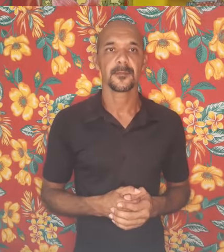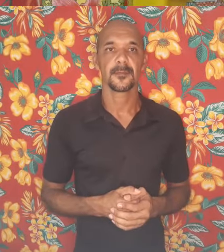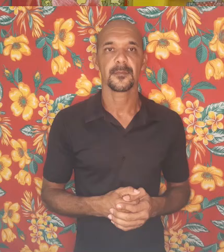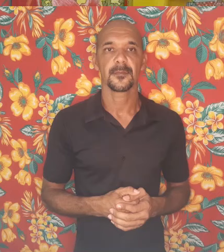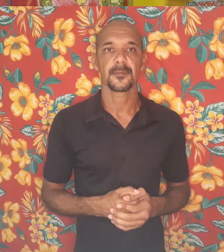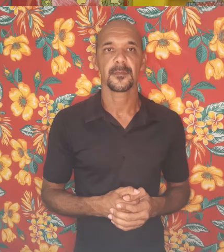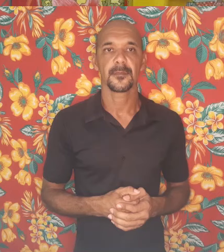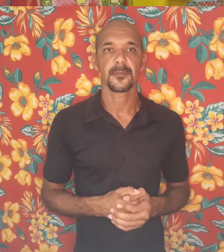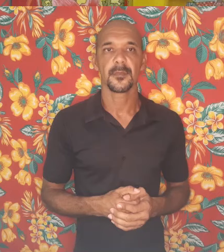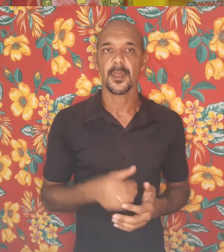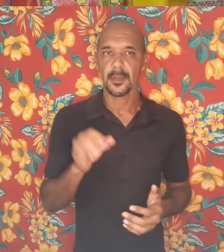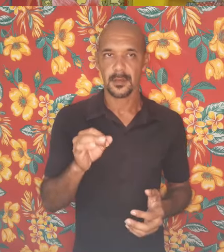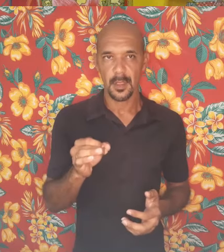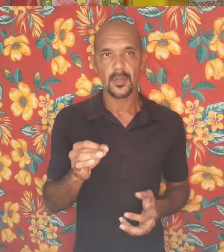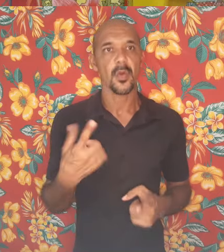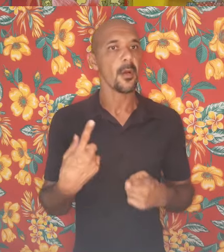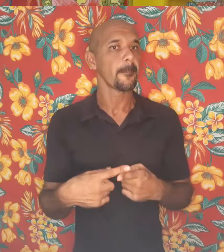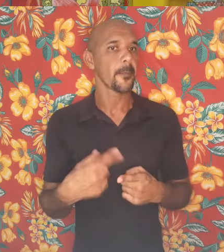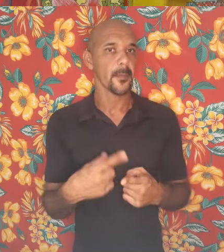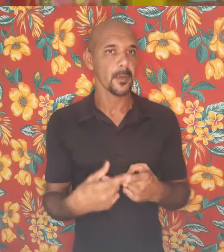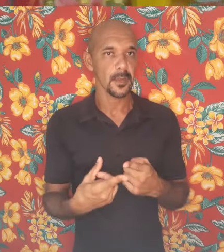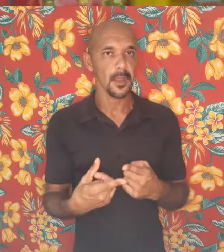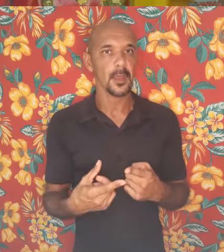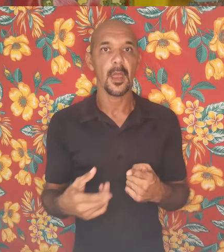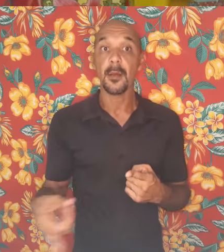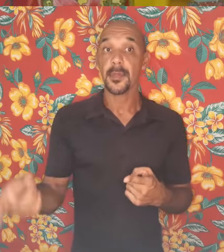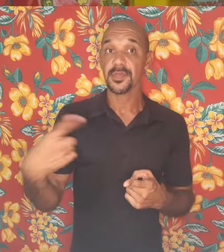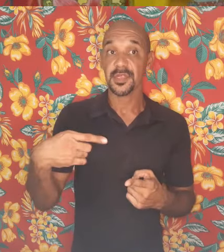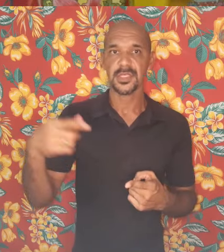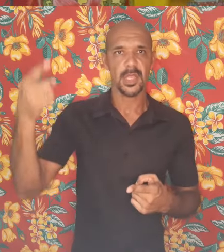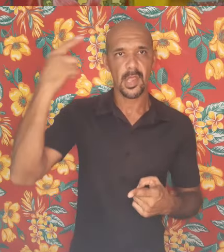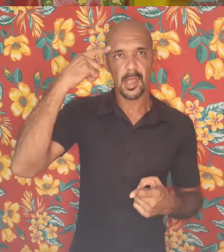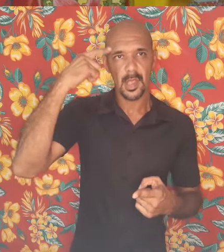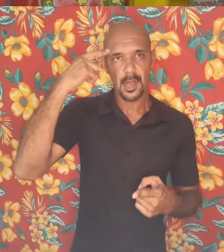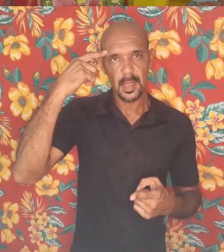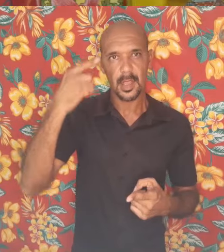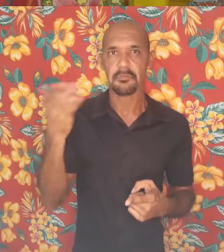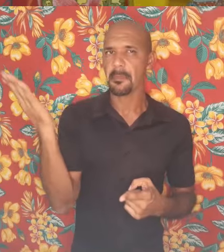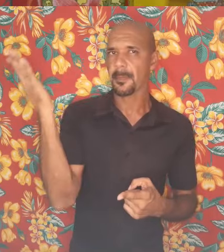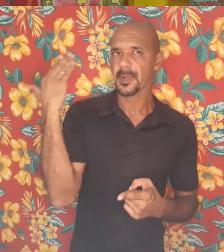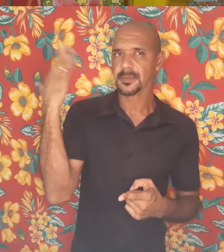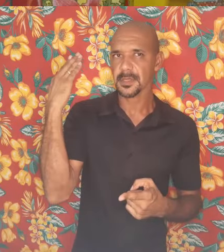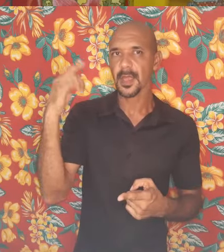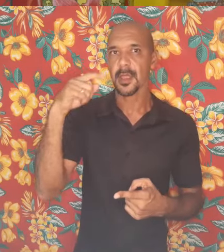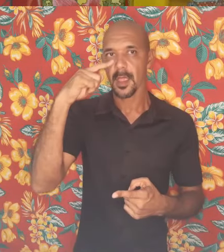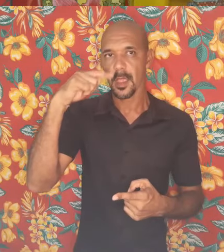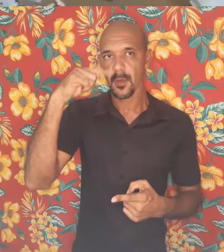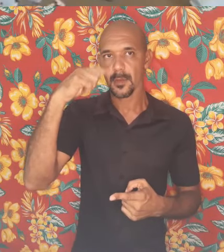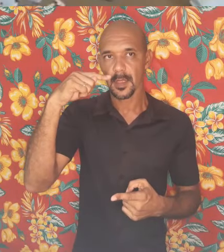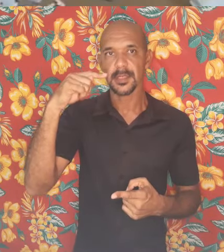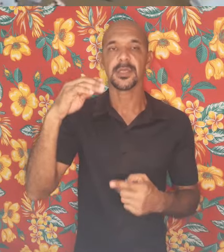tá? Para quê? Para eu conseguir trazer essa testa mais para trás e deixar o nariz mais para cima. Então,